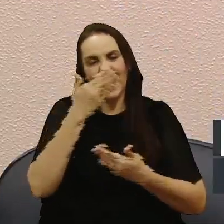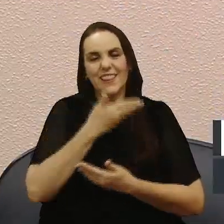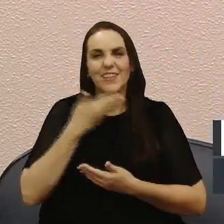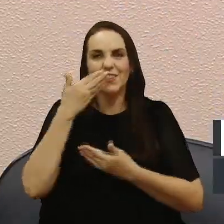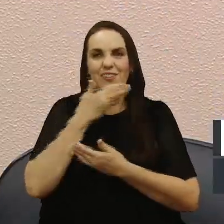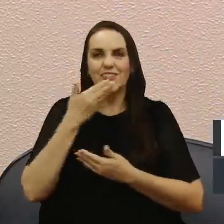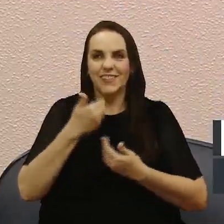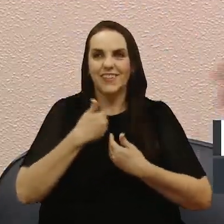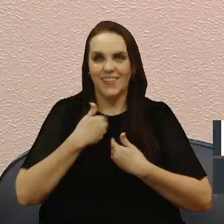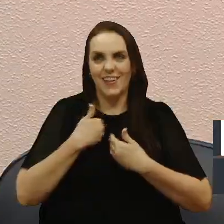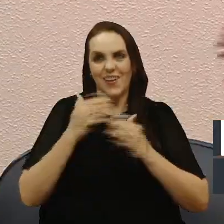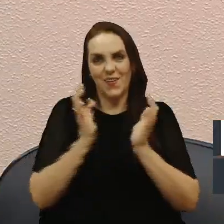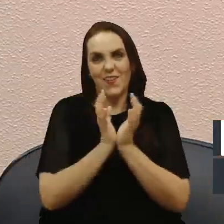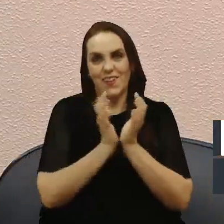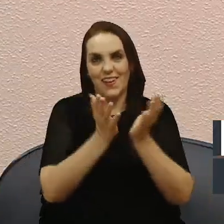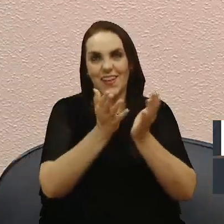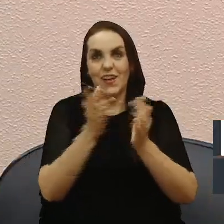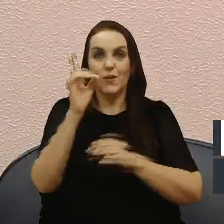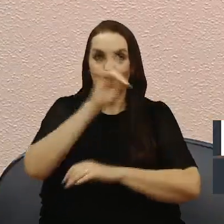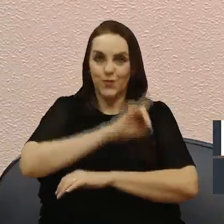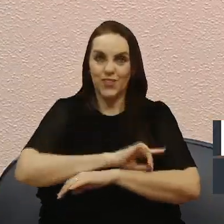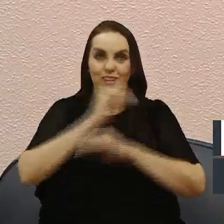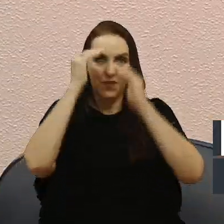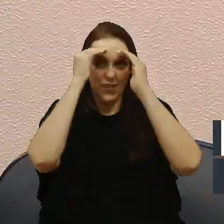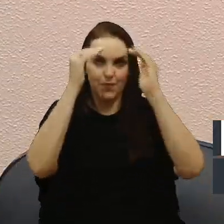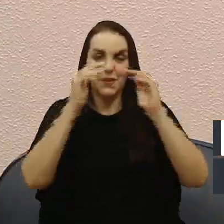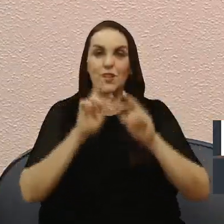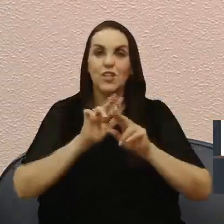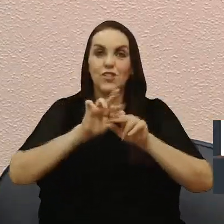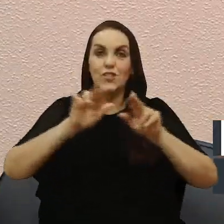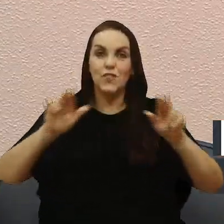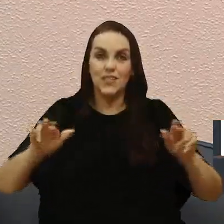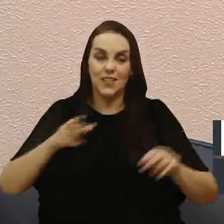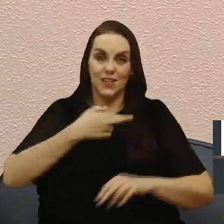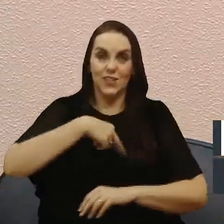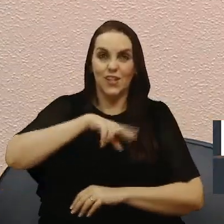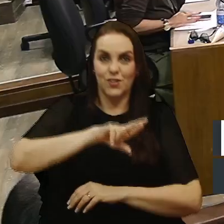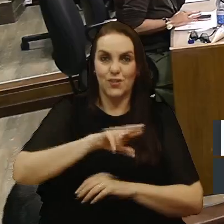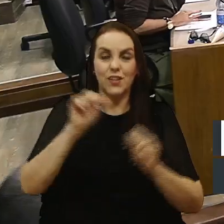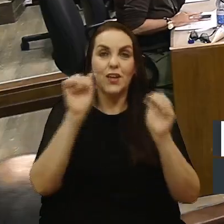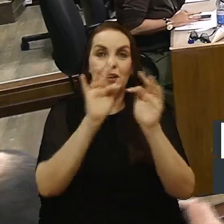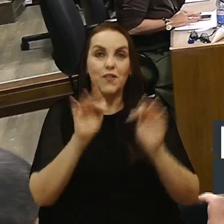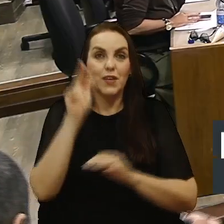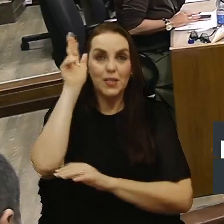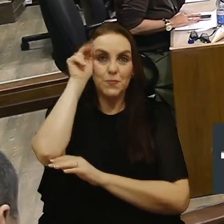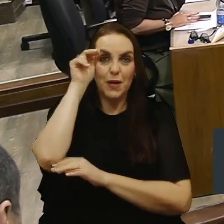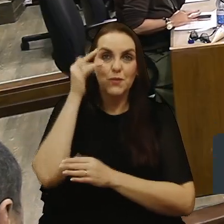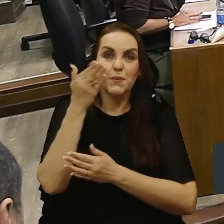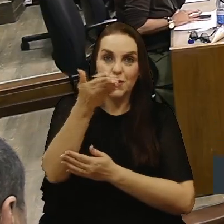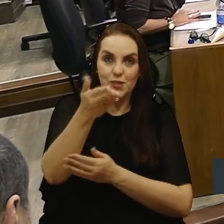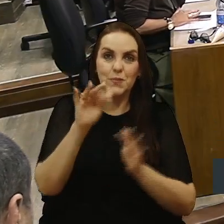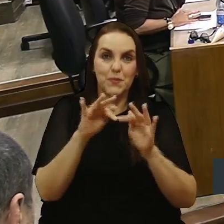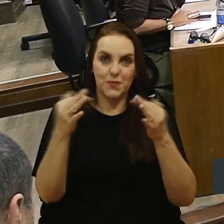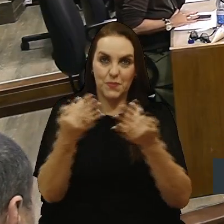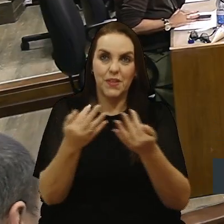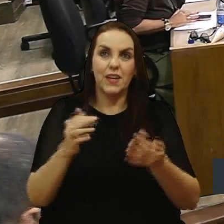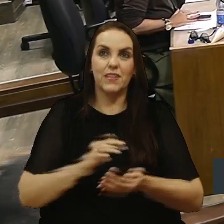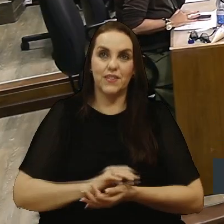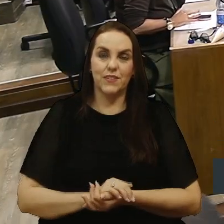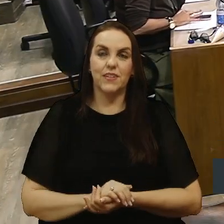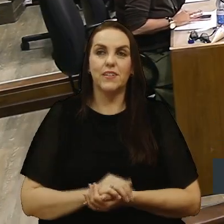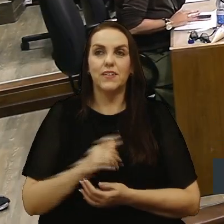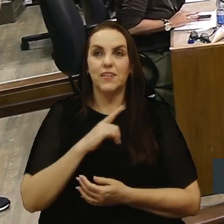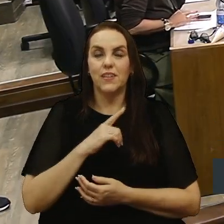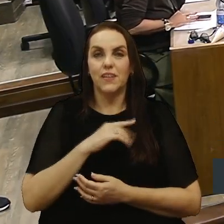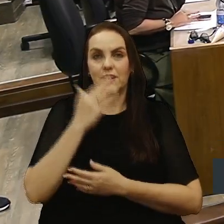também celebrar uma data com respeito à diversidade religiosa. Obrigado e feliz Páscoa para a senhora e para toda a sua família. Obrigado, vereador Lucas.